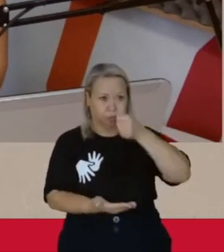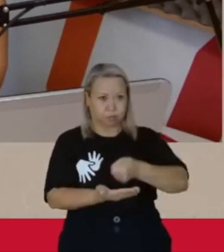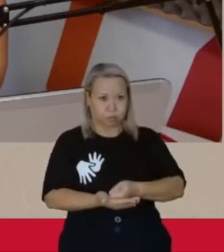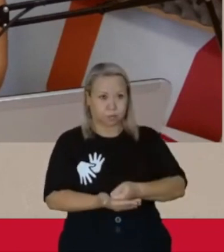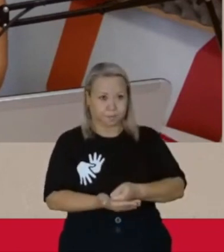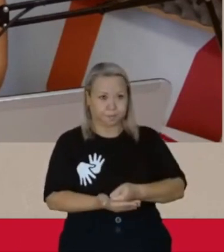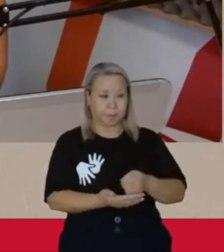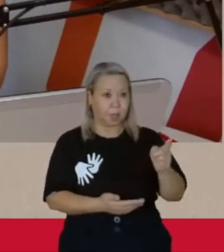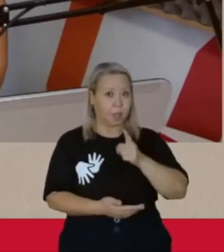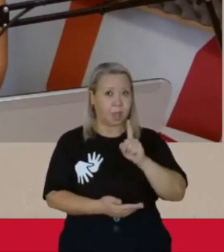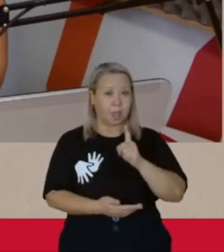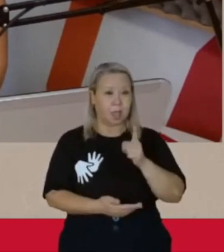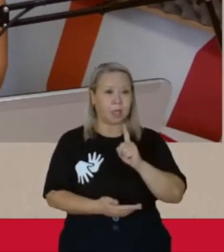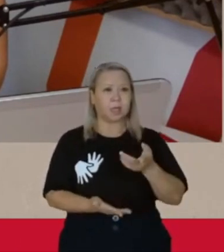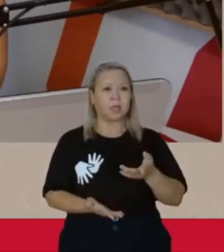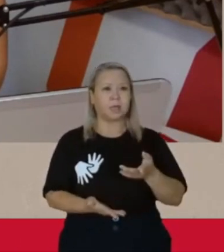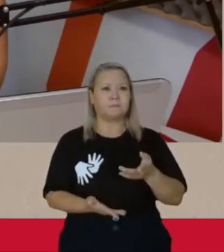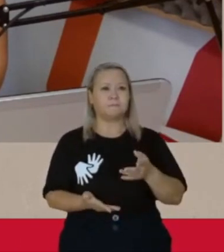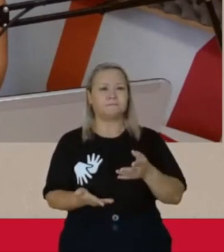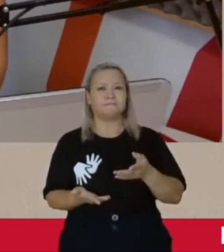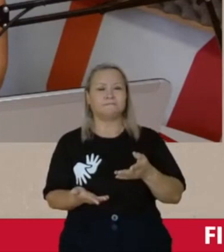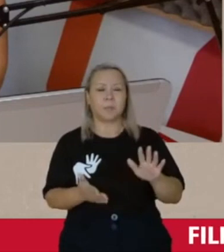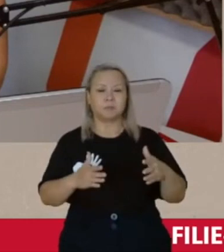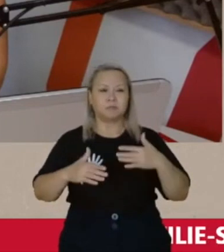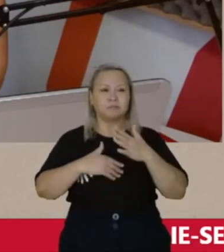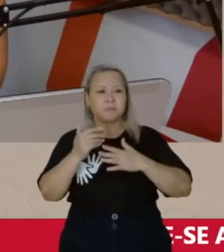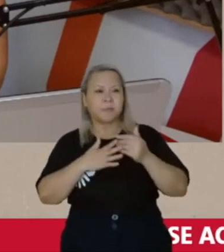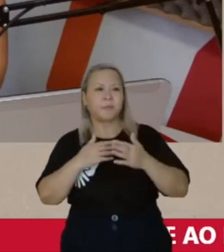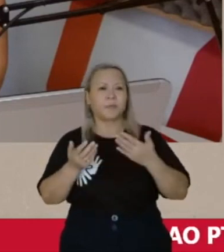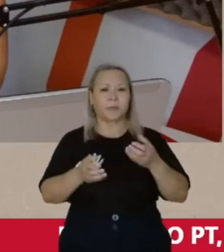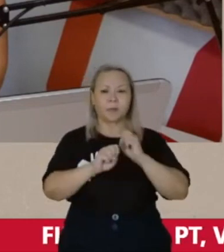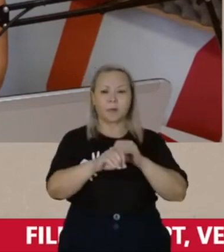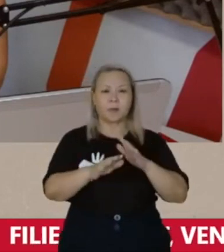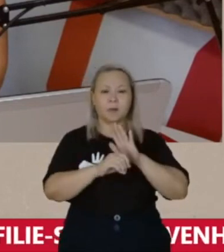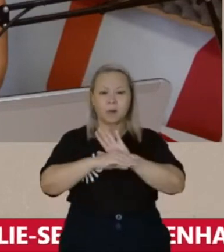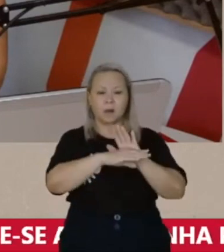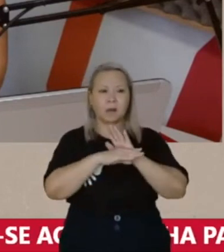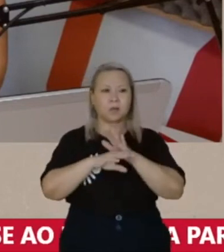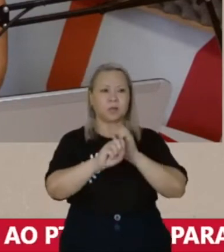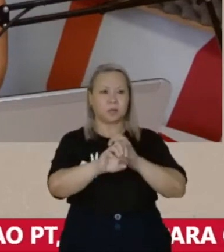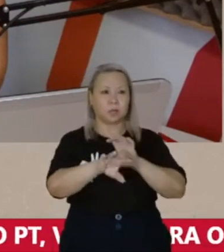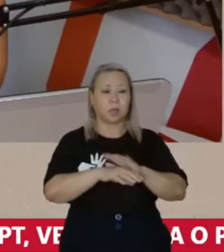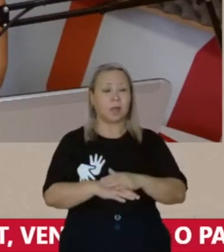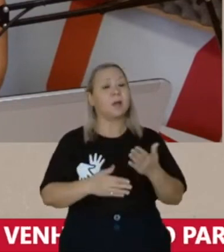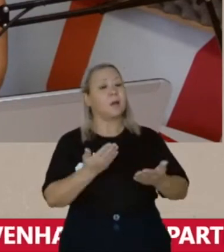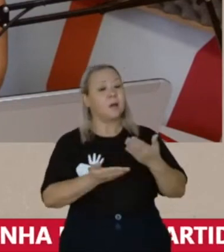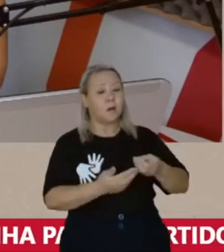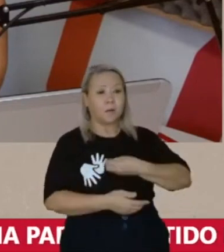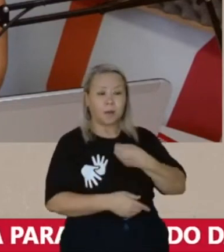que não atuam e desconstroem a pauta da educação, assim como eu pude conviver também com governos do